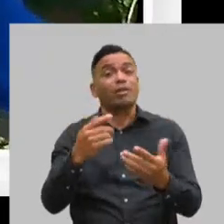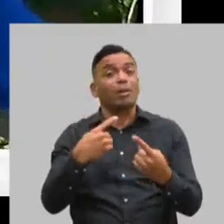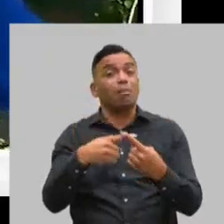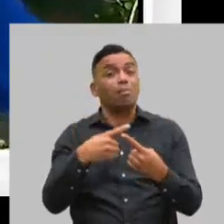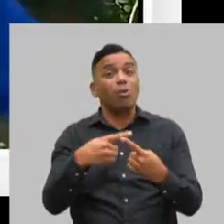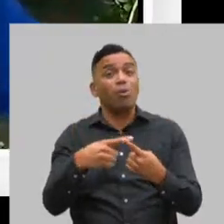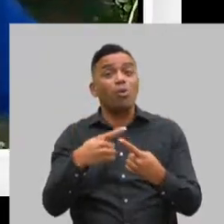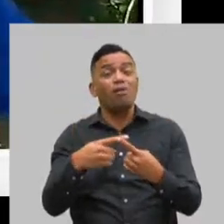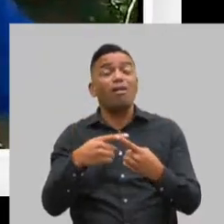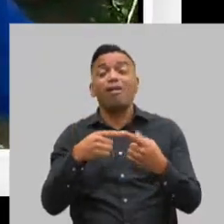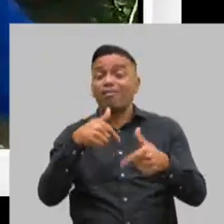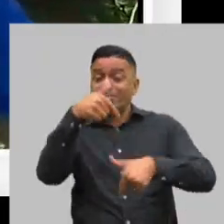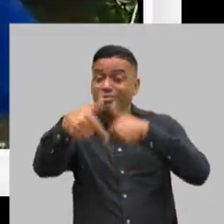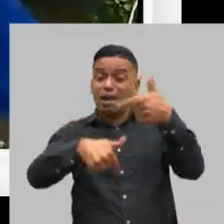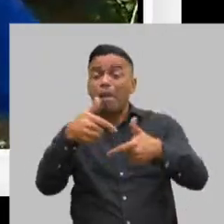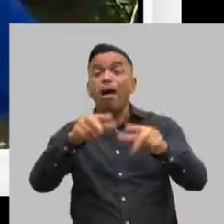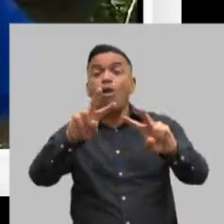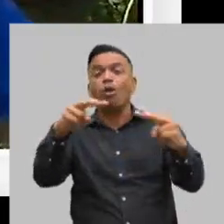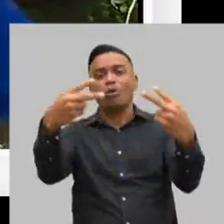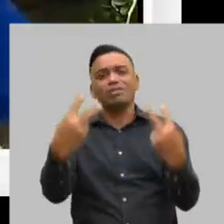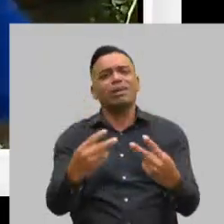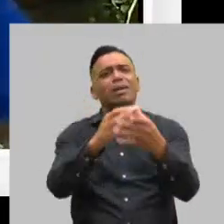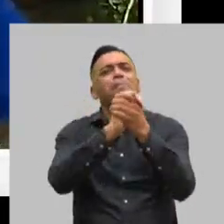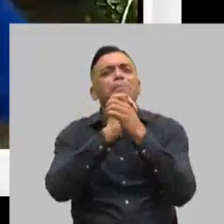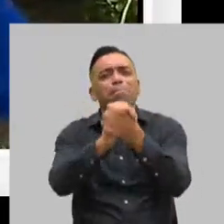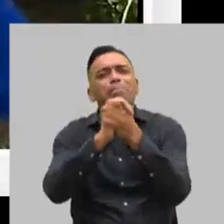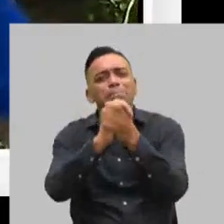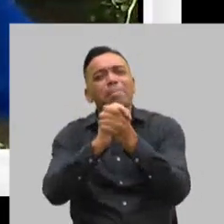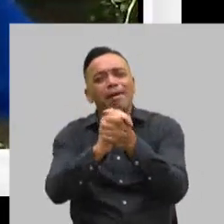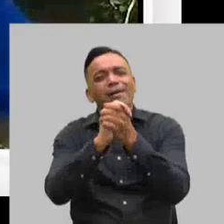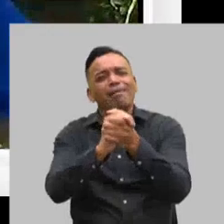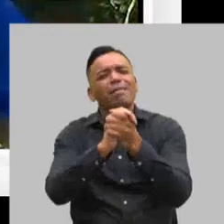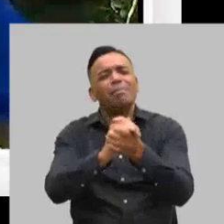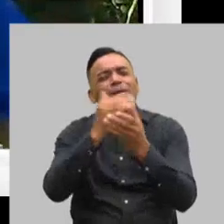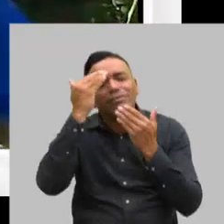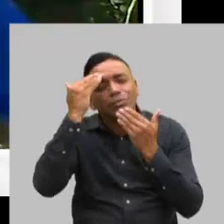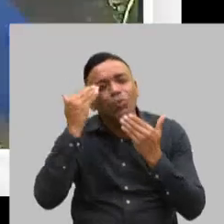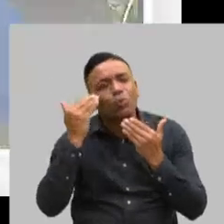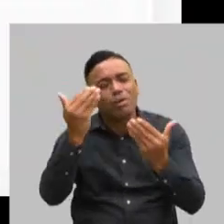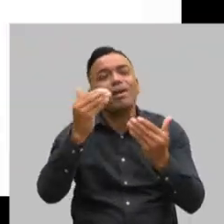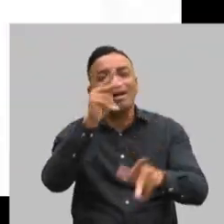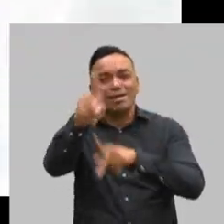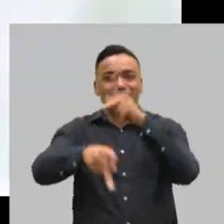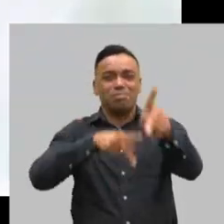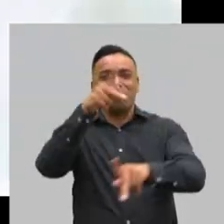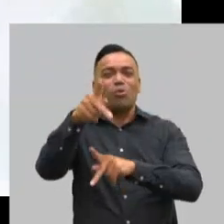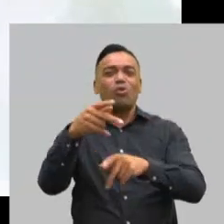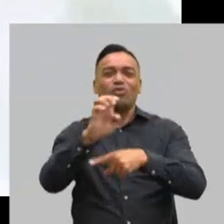reconhecido seu trabalho. Parabéns, Vicente, parabéns. Muito obrigado ao povo mineiro.